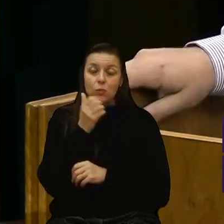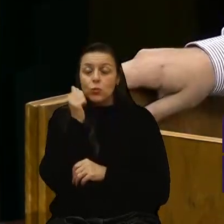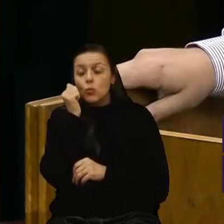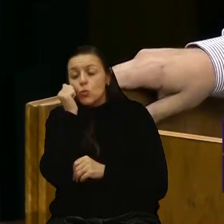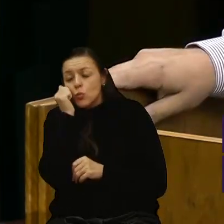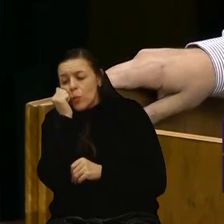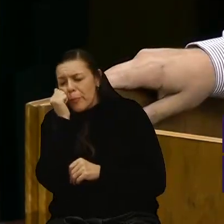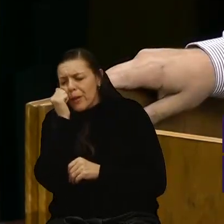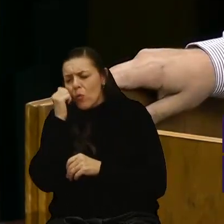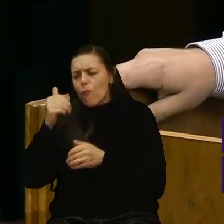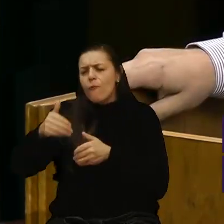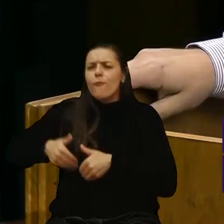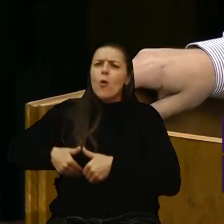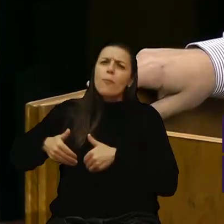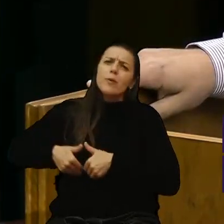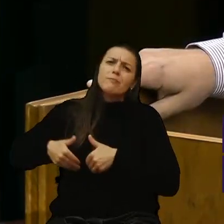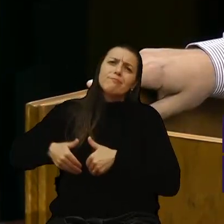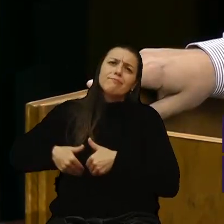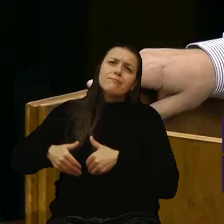fome.